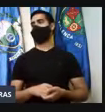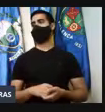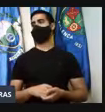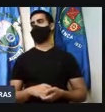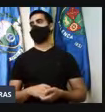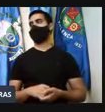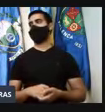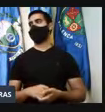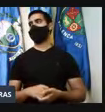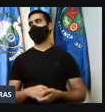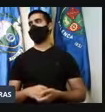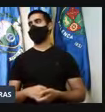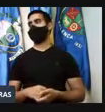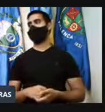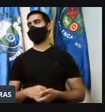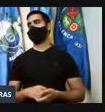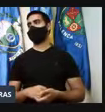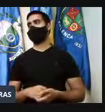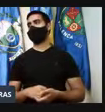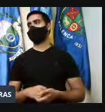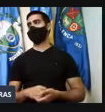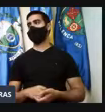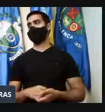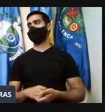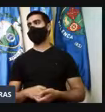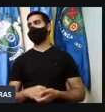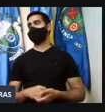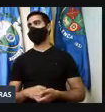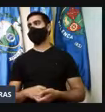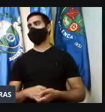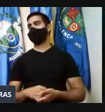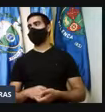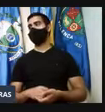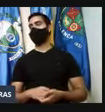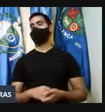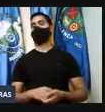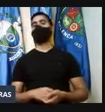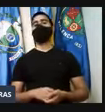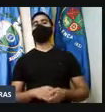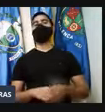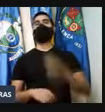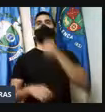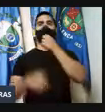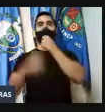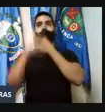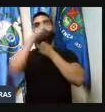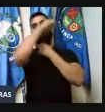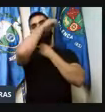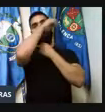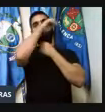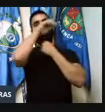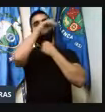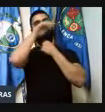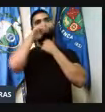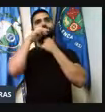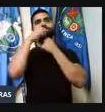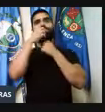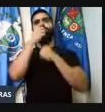assinatura? Vamos daqui, isso aqui. Qual é esse aqui? Qual é esse aqui?